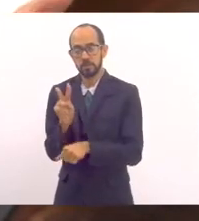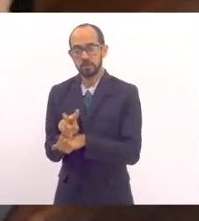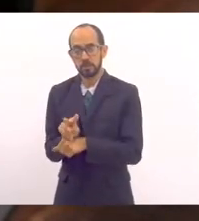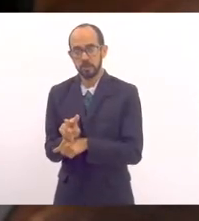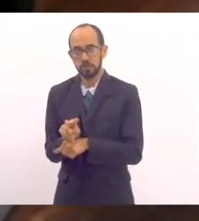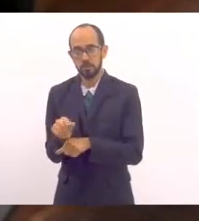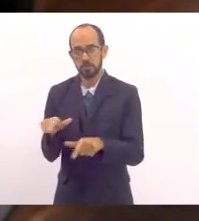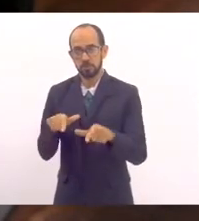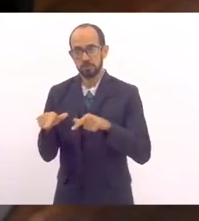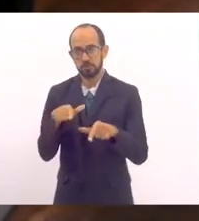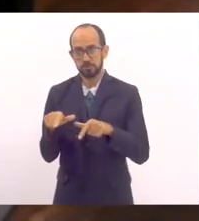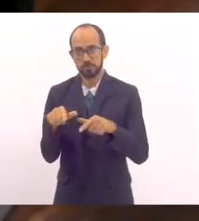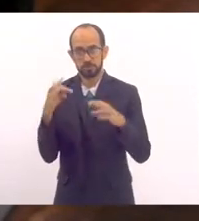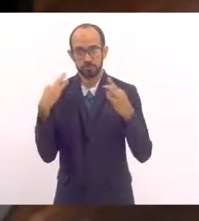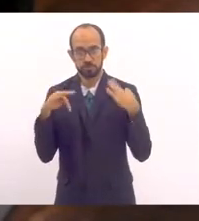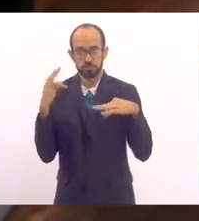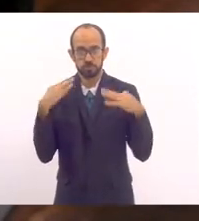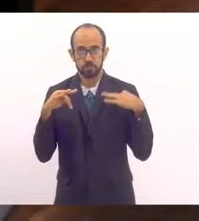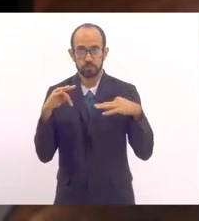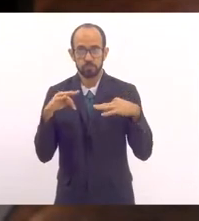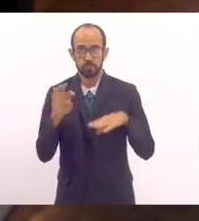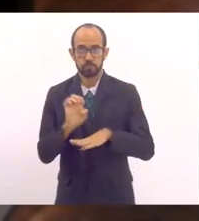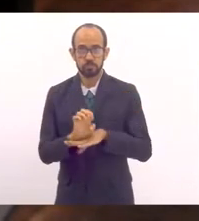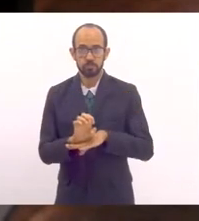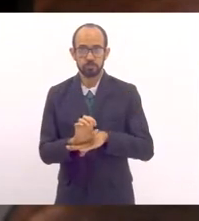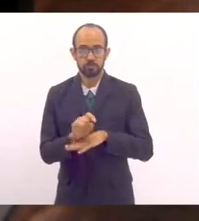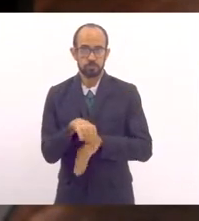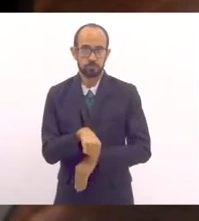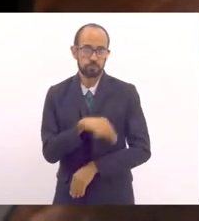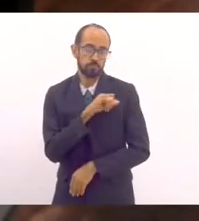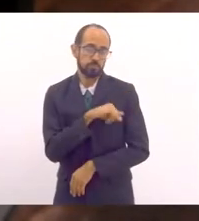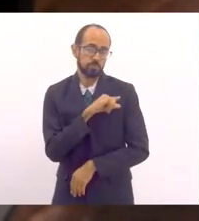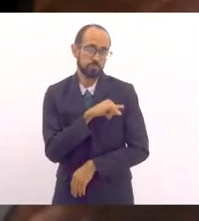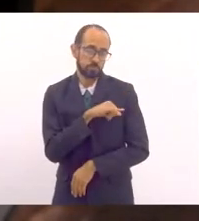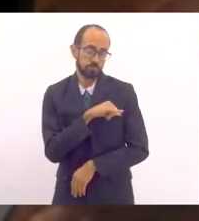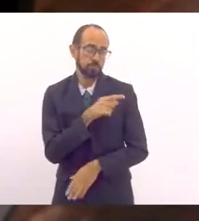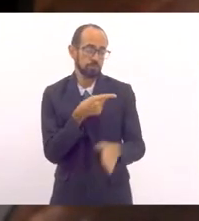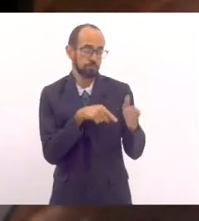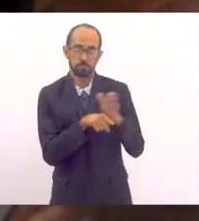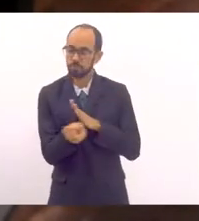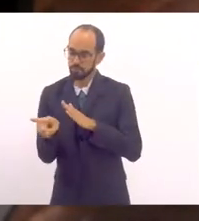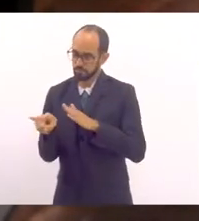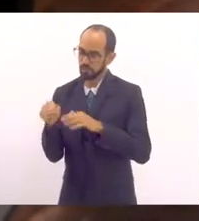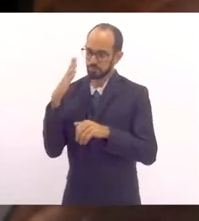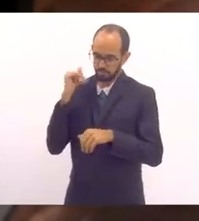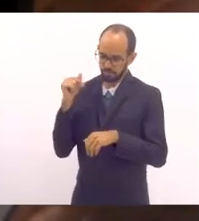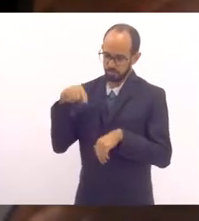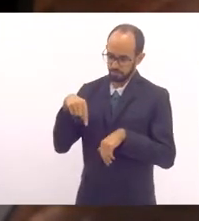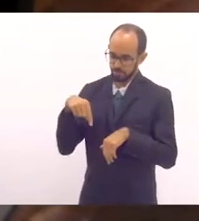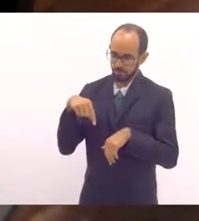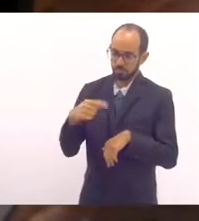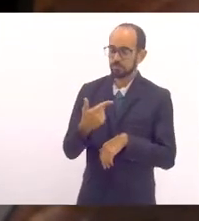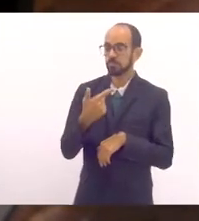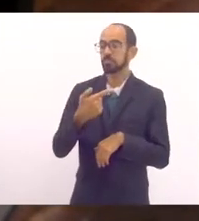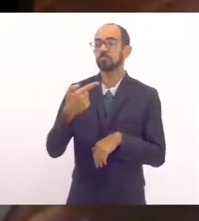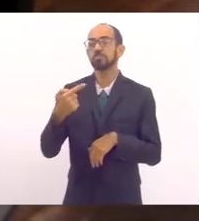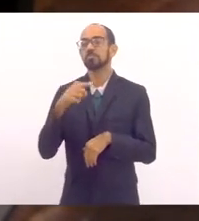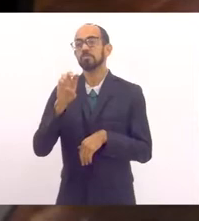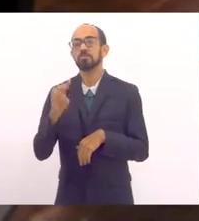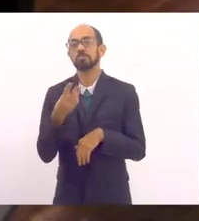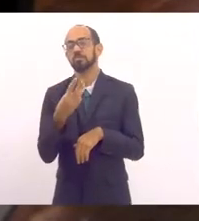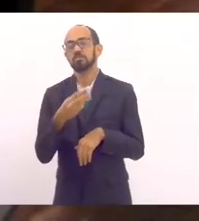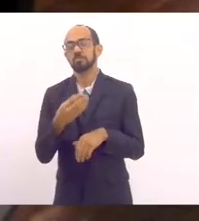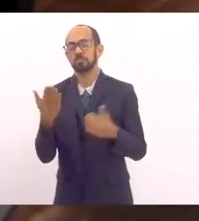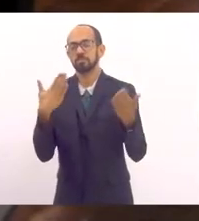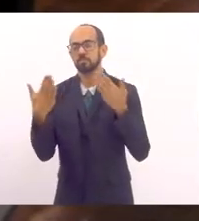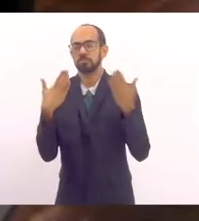atividade empresarial do turismo no estado inteiro. Sabe quanto veio para o Rio de Janeiro, deputada? 27 milhões. Então, a gente começa